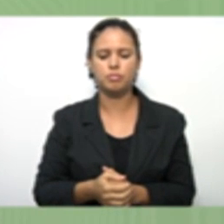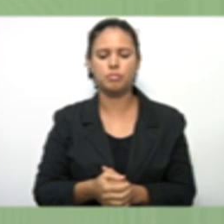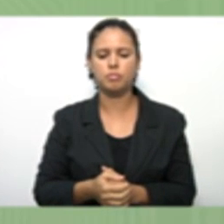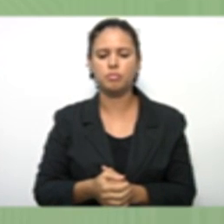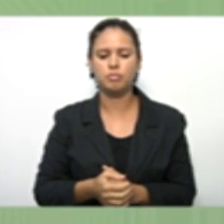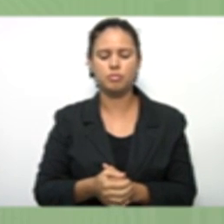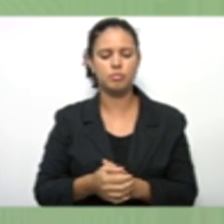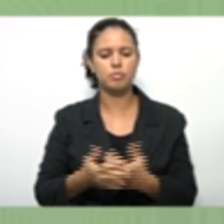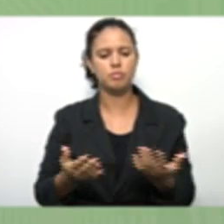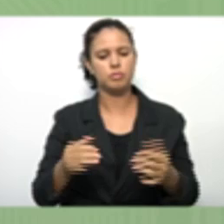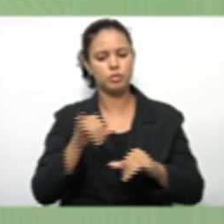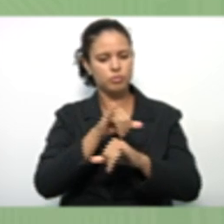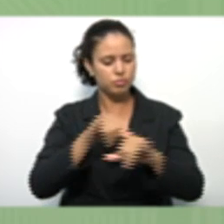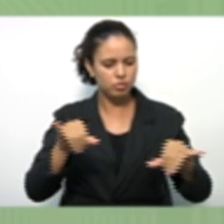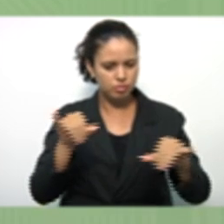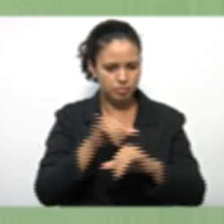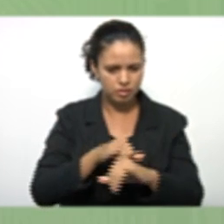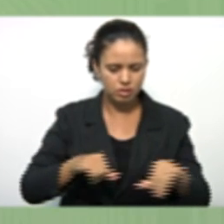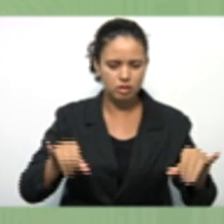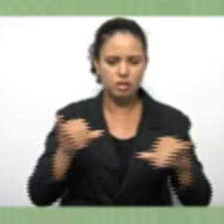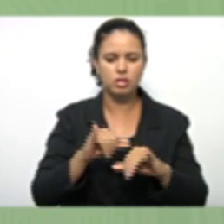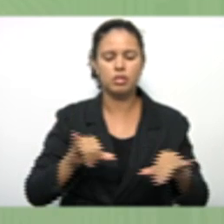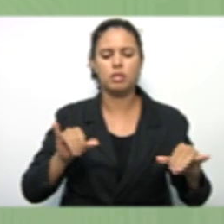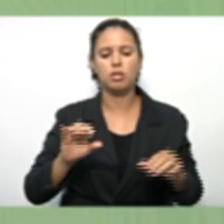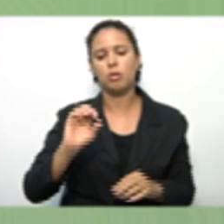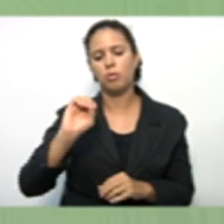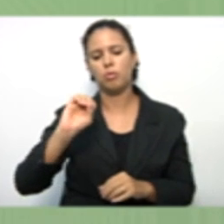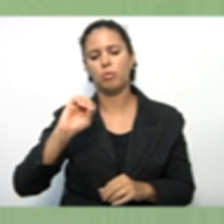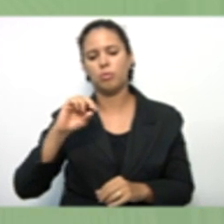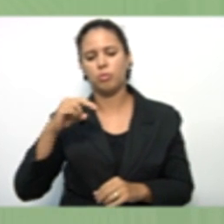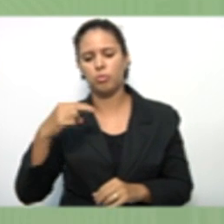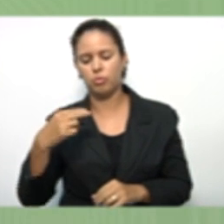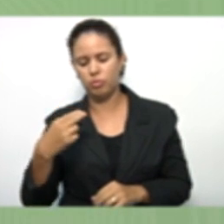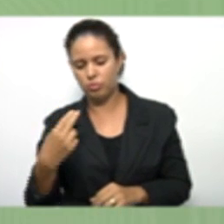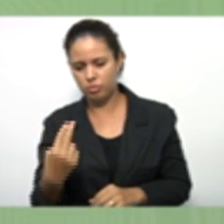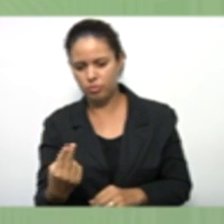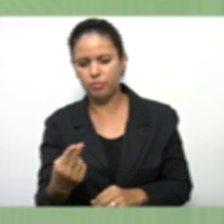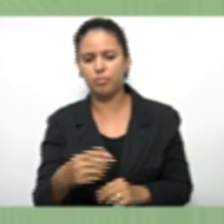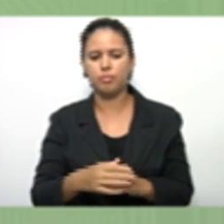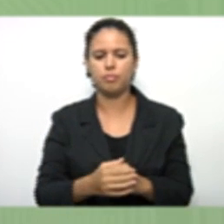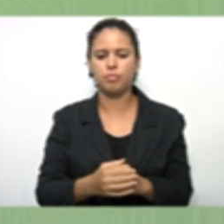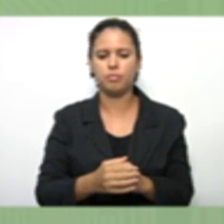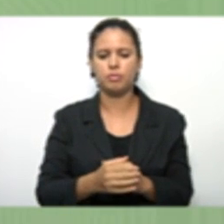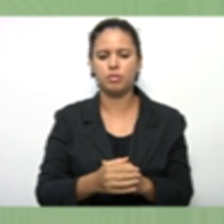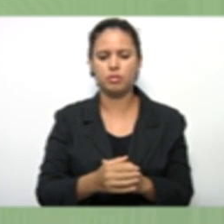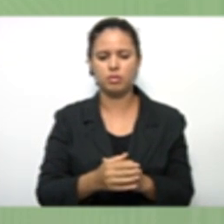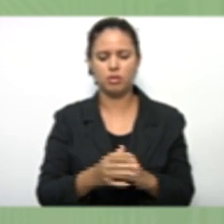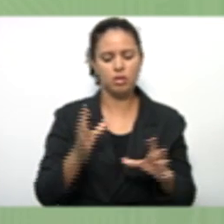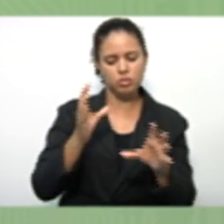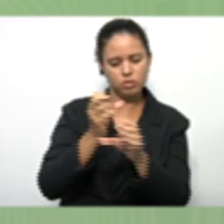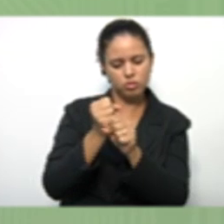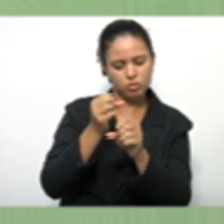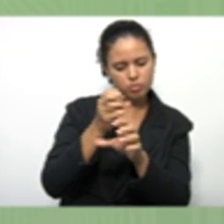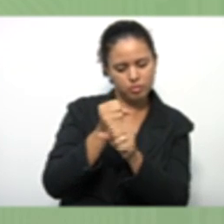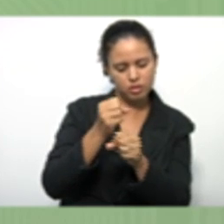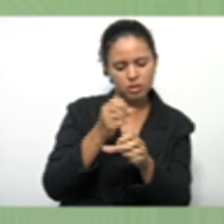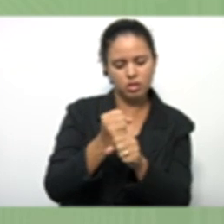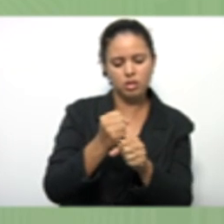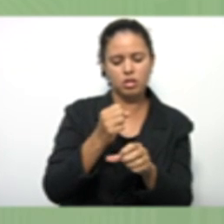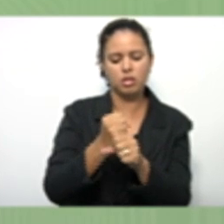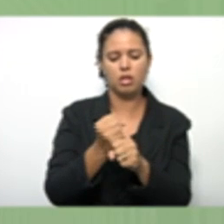de informar o total do patrimônio da cooperativa.